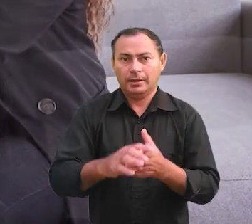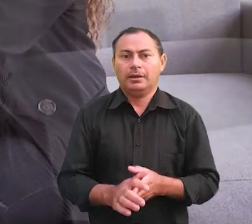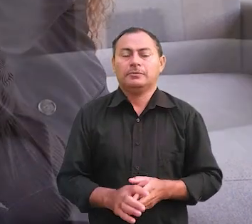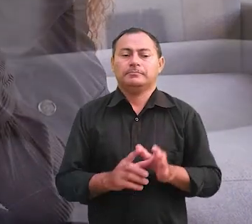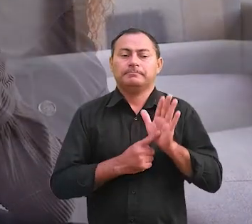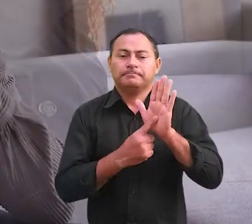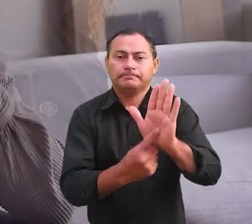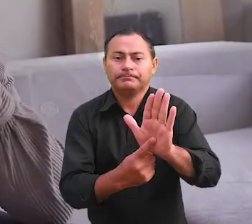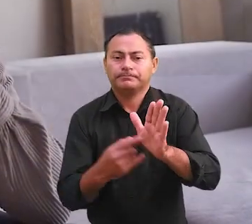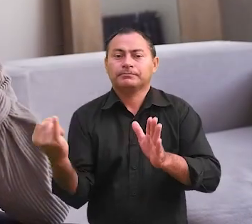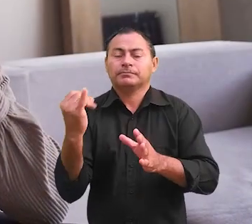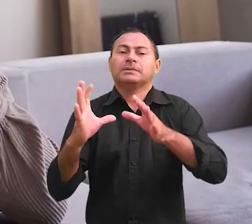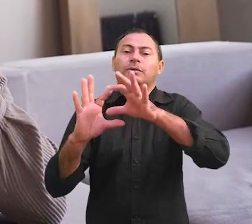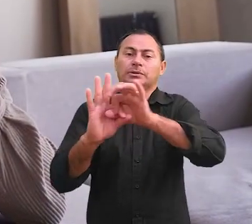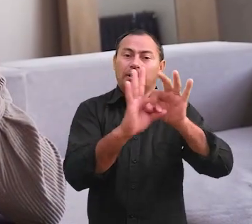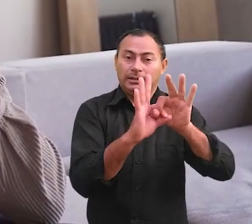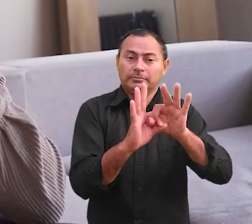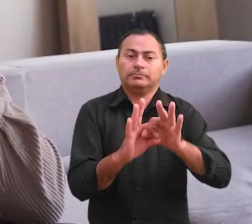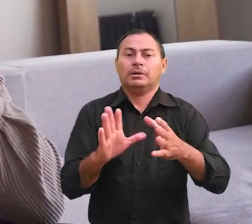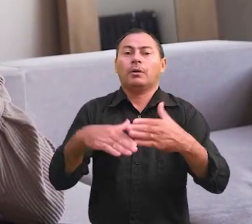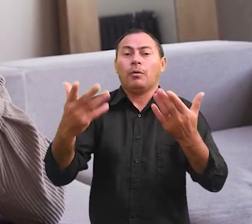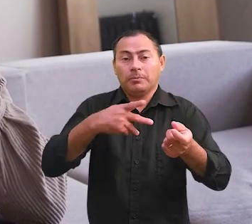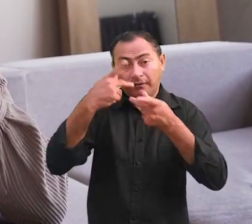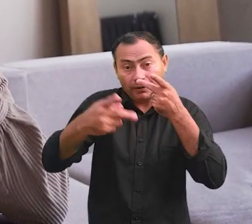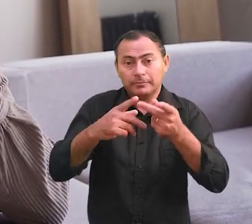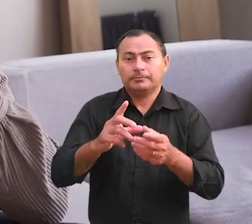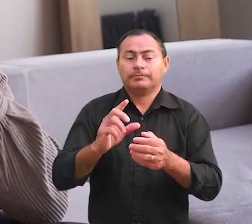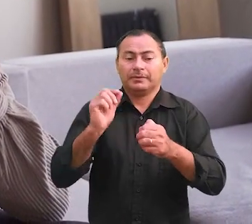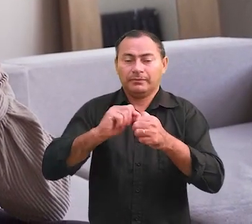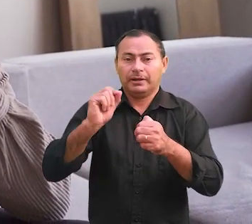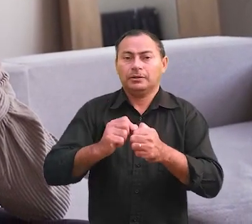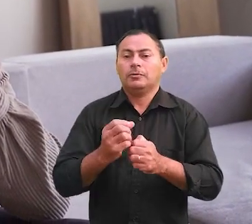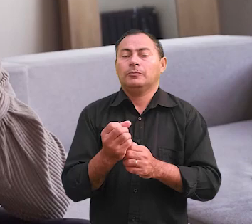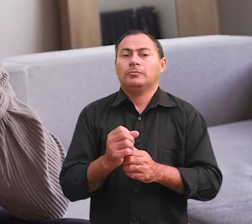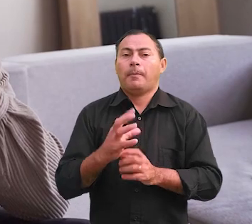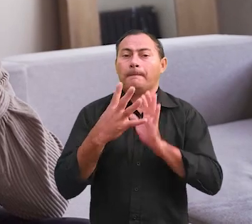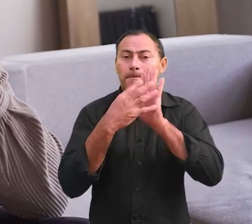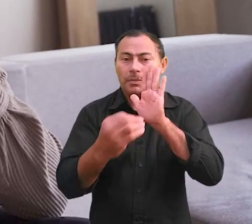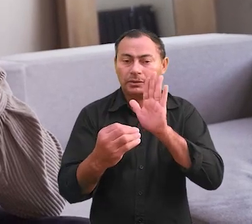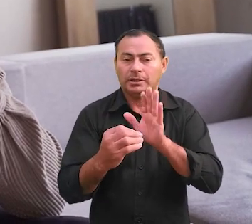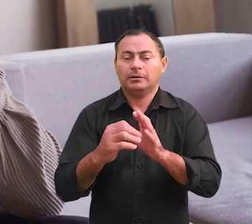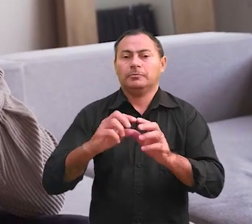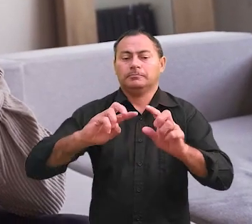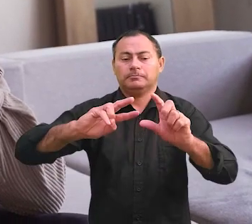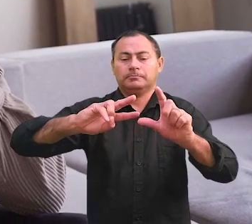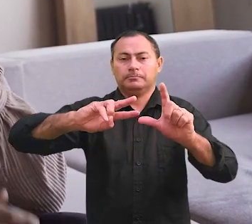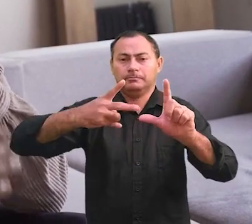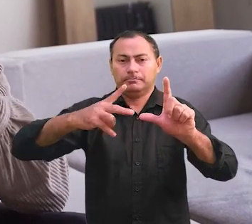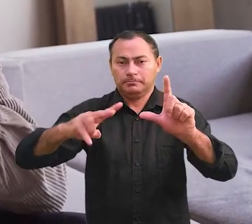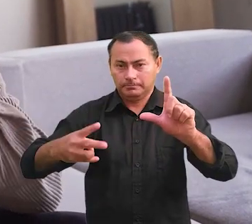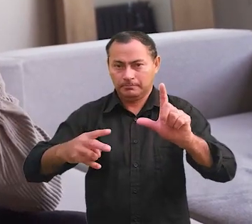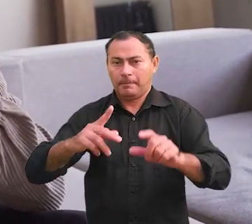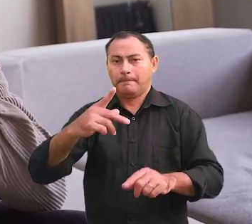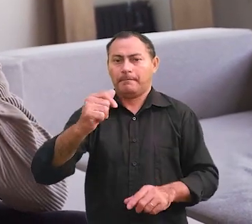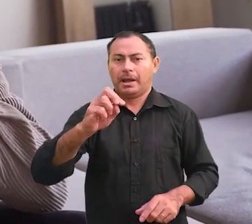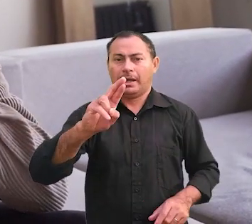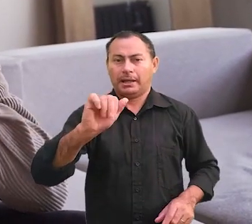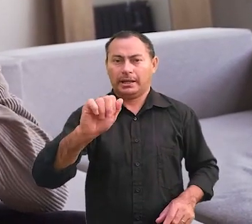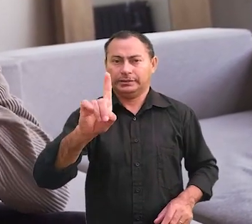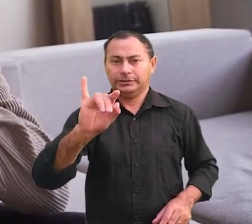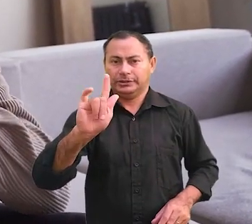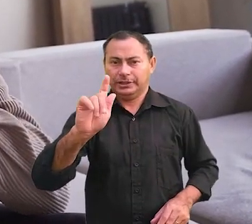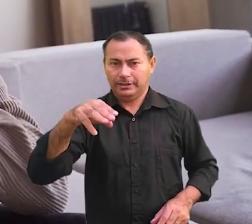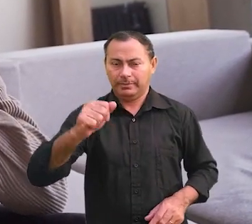Essas são as dimensões da unidade sobre as quais falamos que formam um modelo um paradigma para a vó E